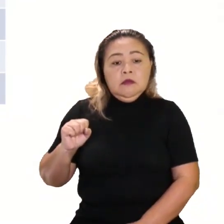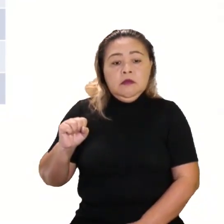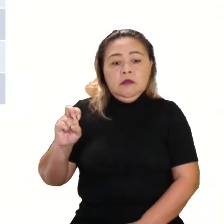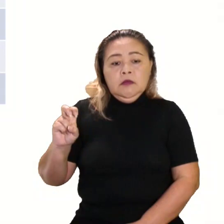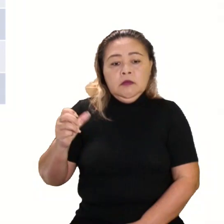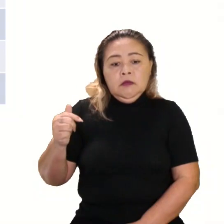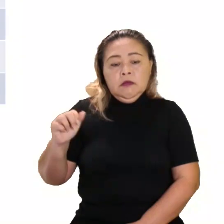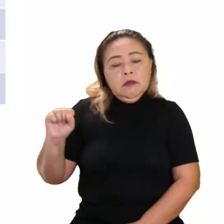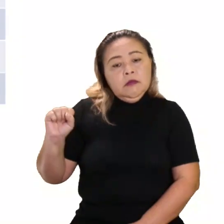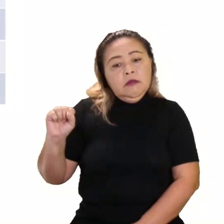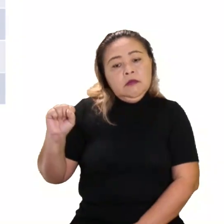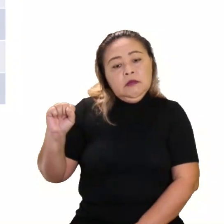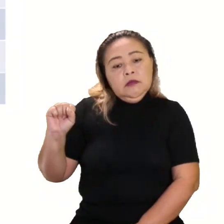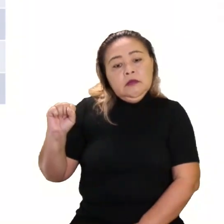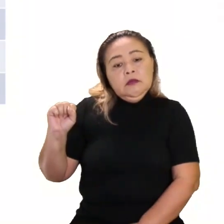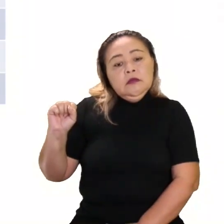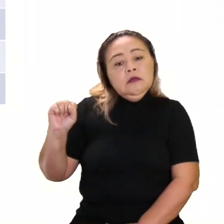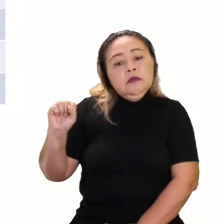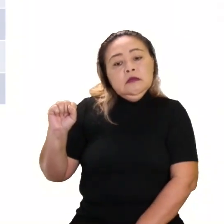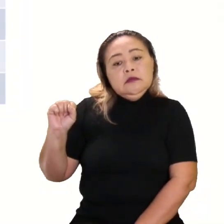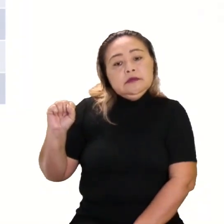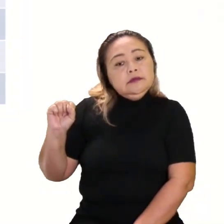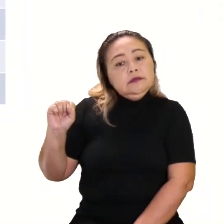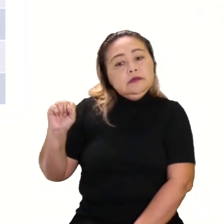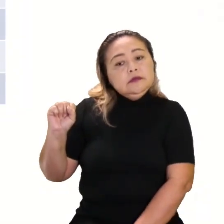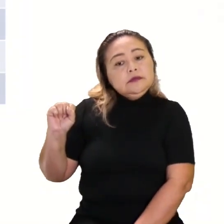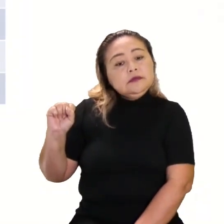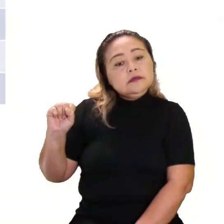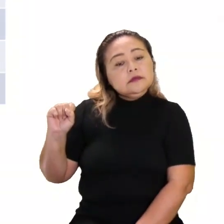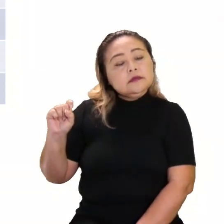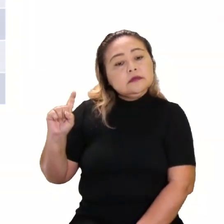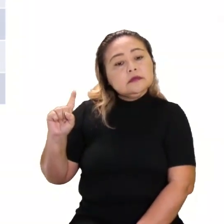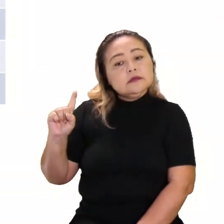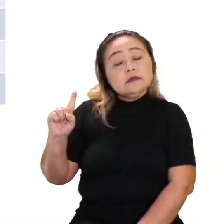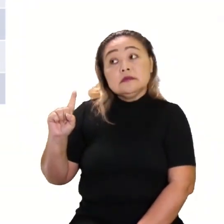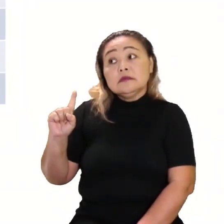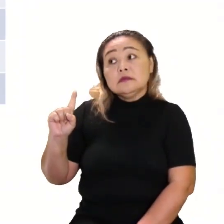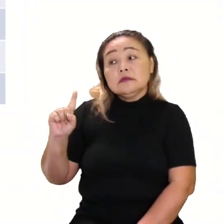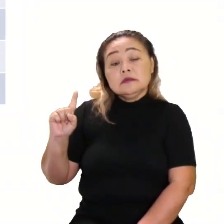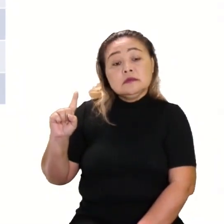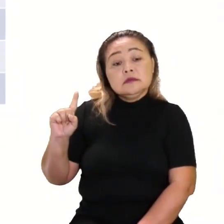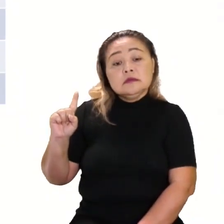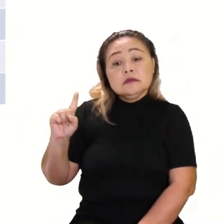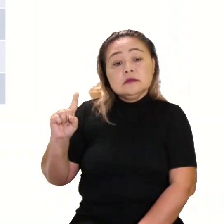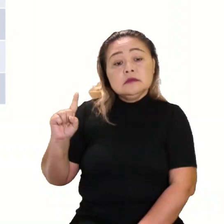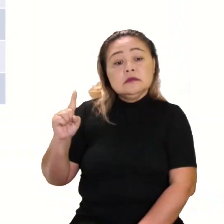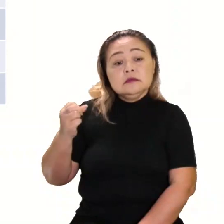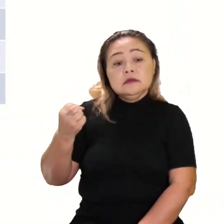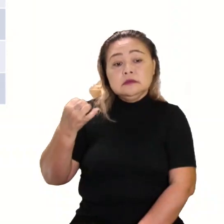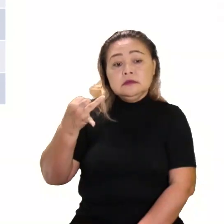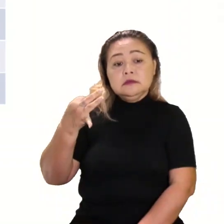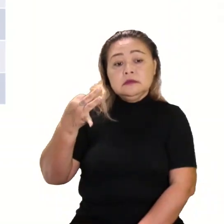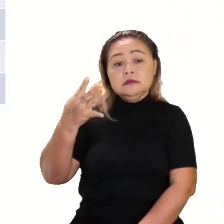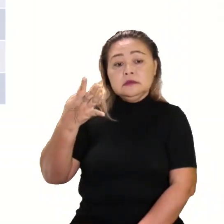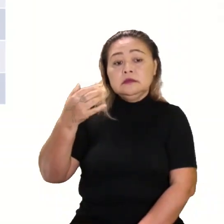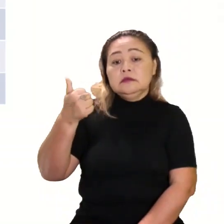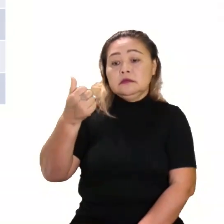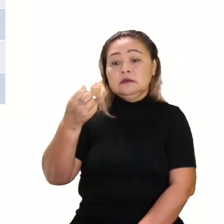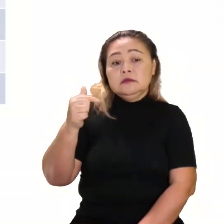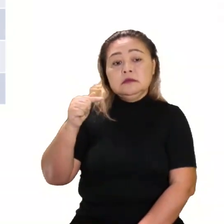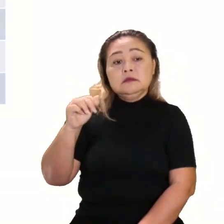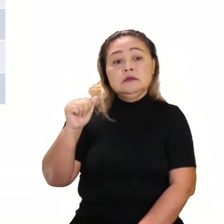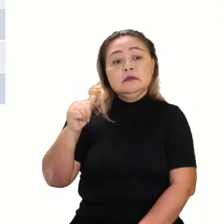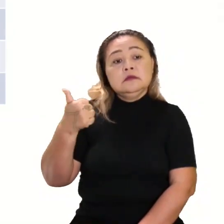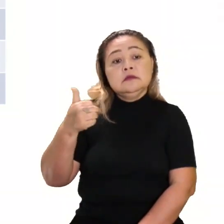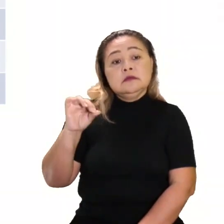5, 6, 7, 8, né? E aqui a gente vai colocar também, né? 1, 2, 3, 4, 5, 6,